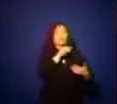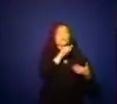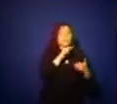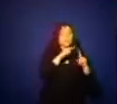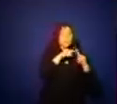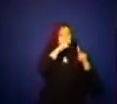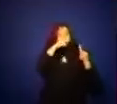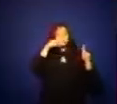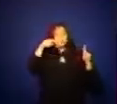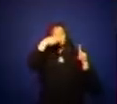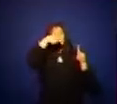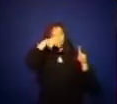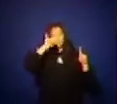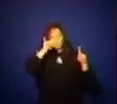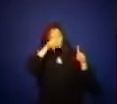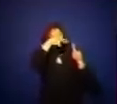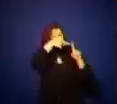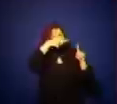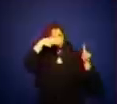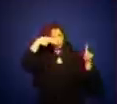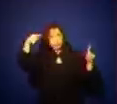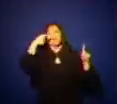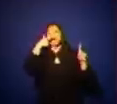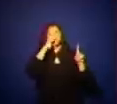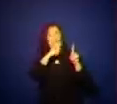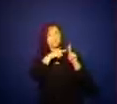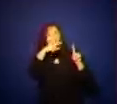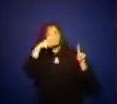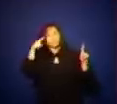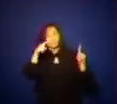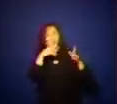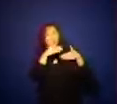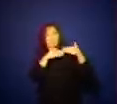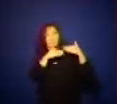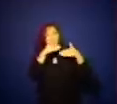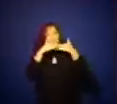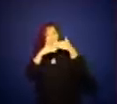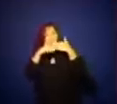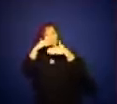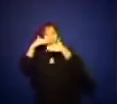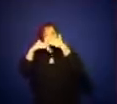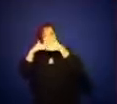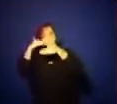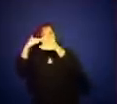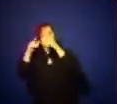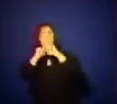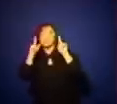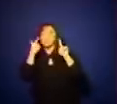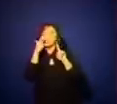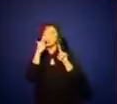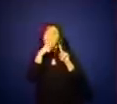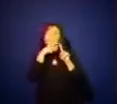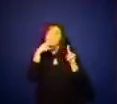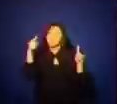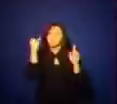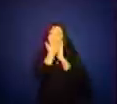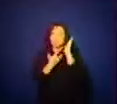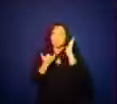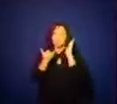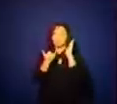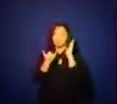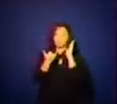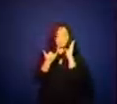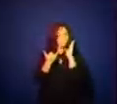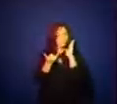kiwi depois fez algumas twists no kiwi e que no final das contas fez isso por um tempo prolongado e não gerou inflação aí veio o evento da